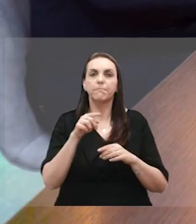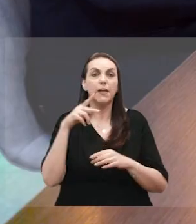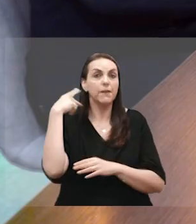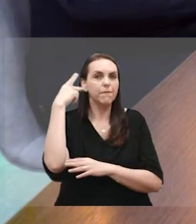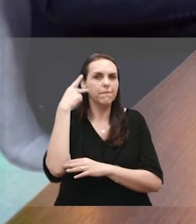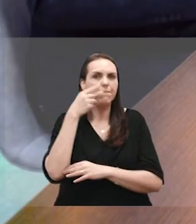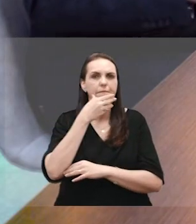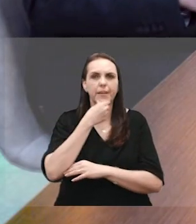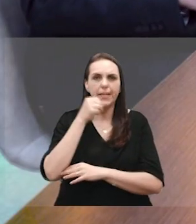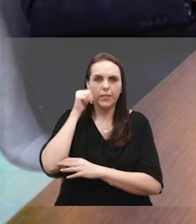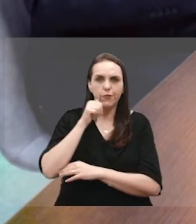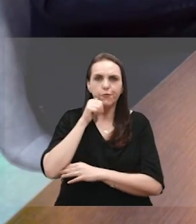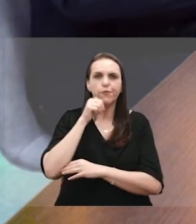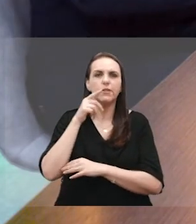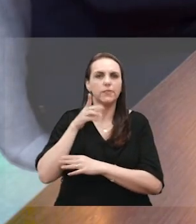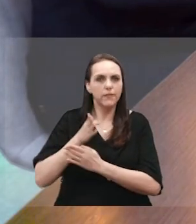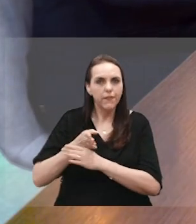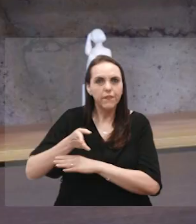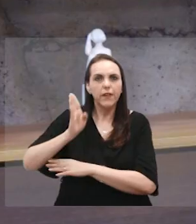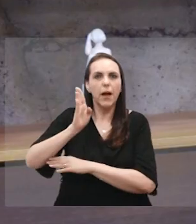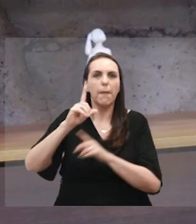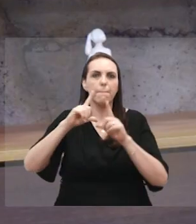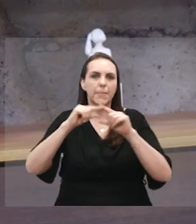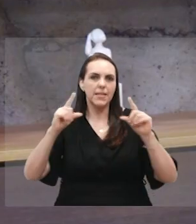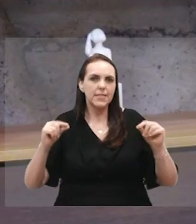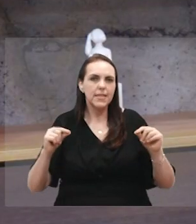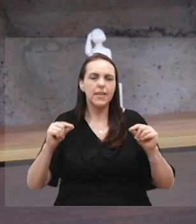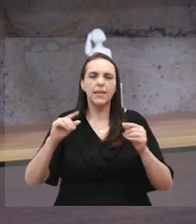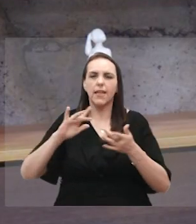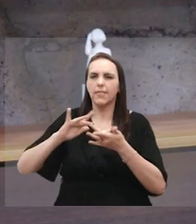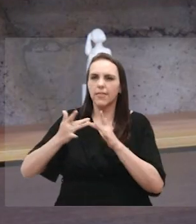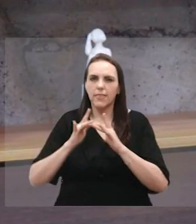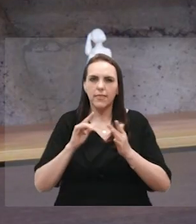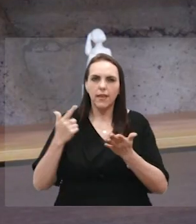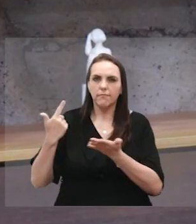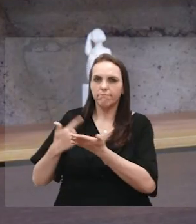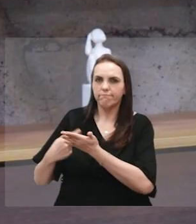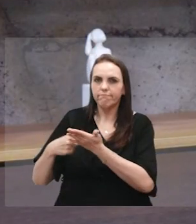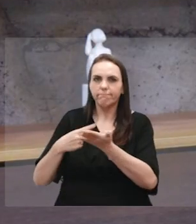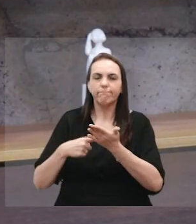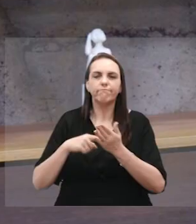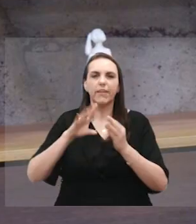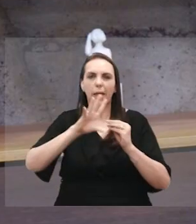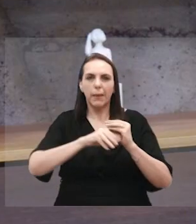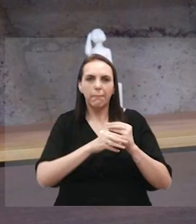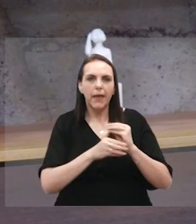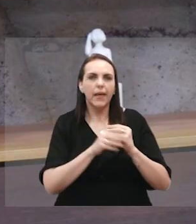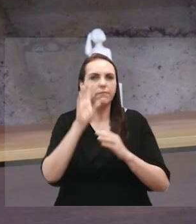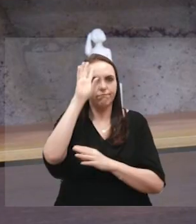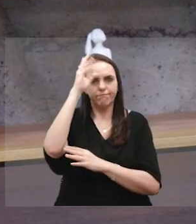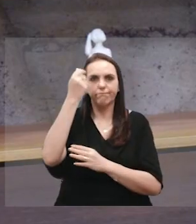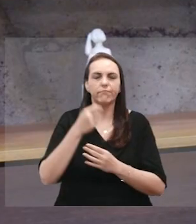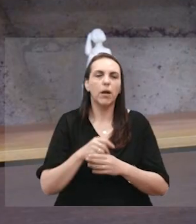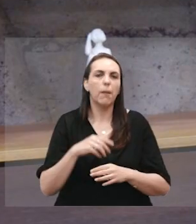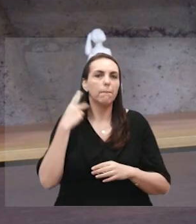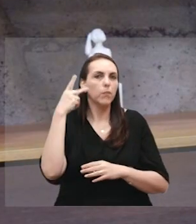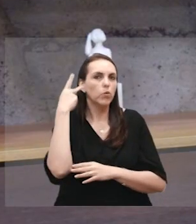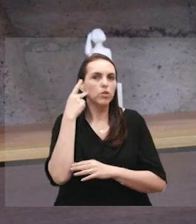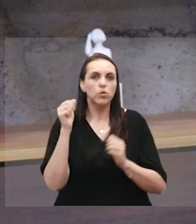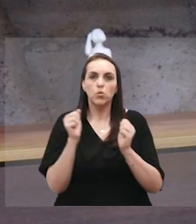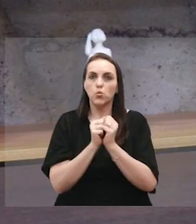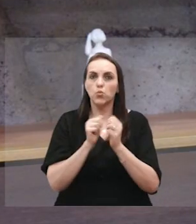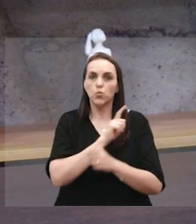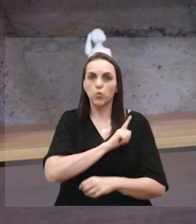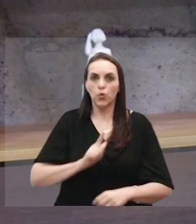vereadores que têm ido a Brasília, articular emendas, articular até soluções políticas junto ao governo